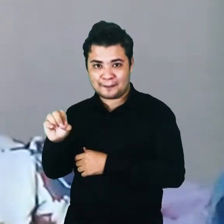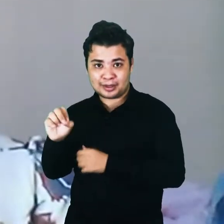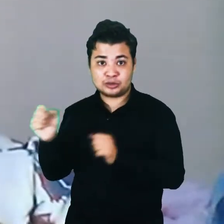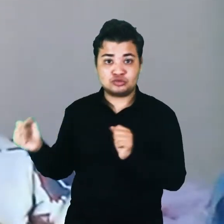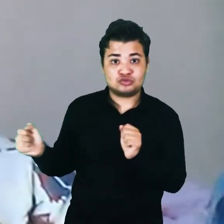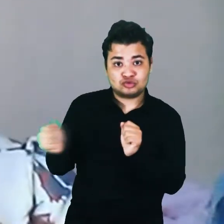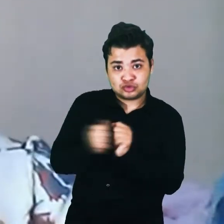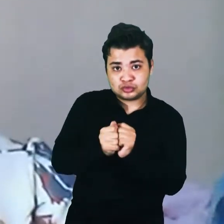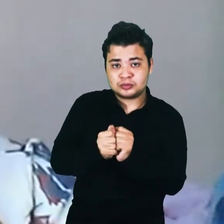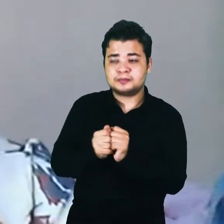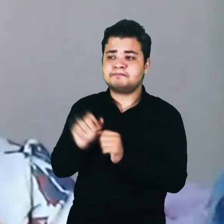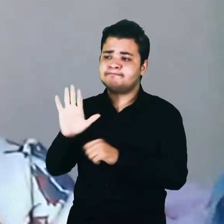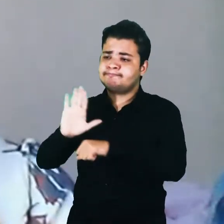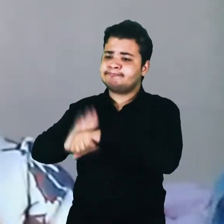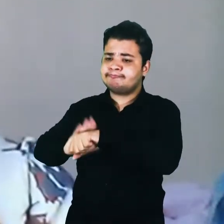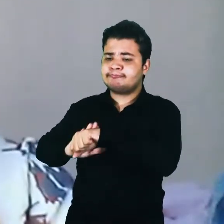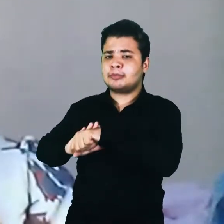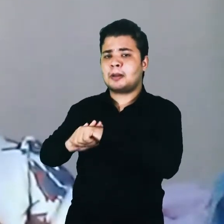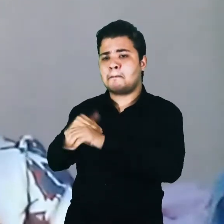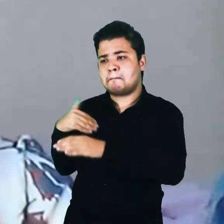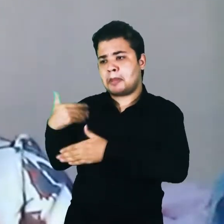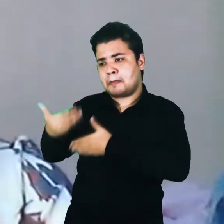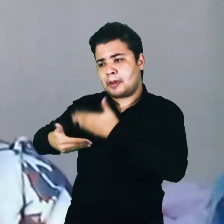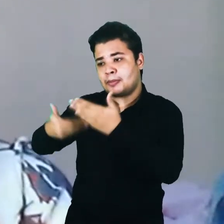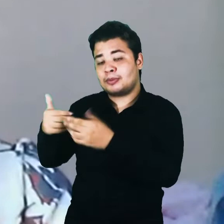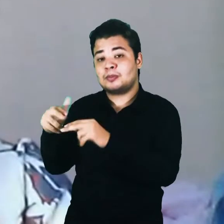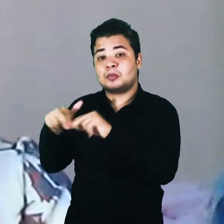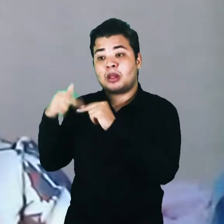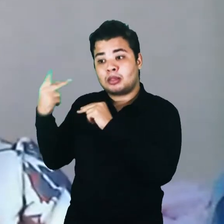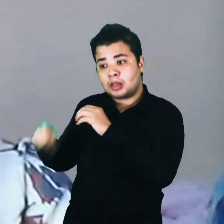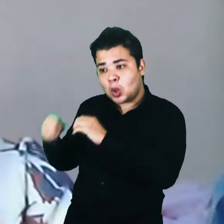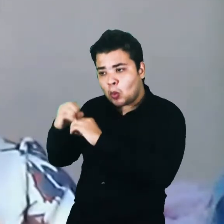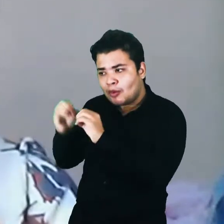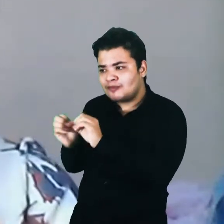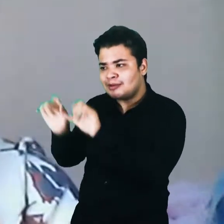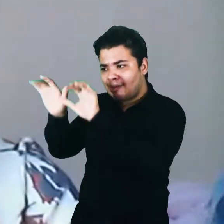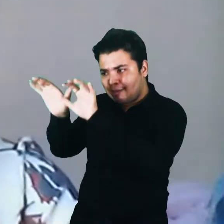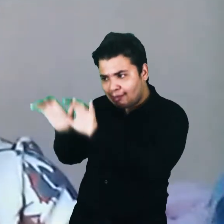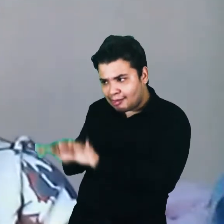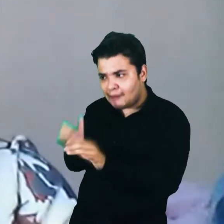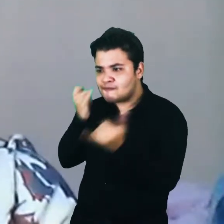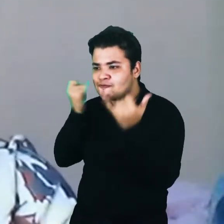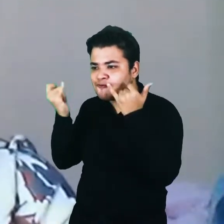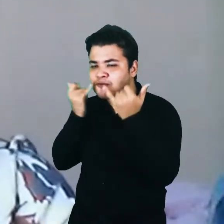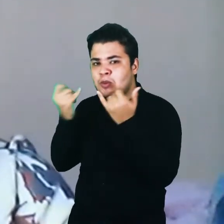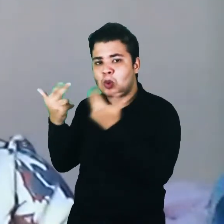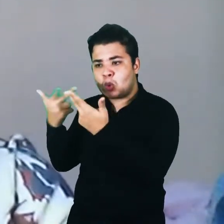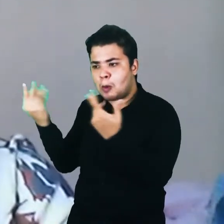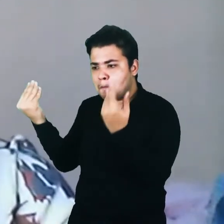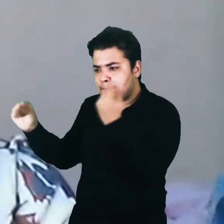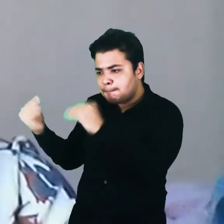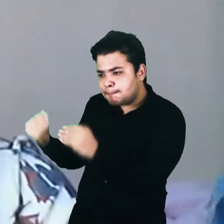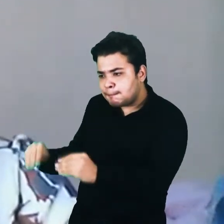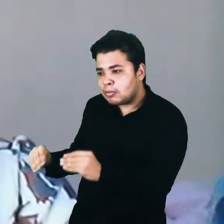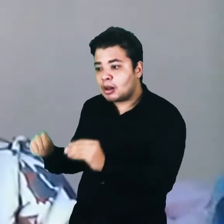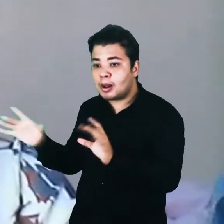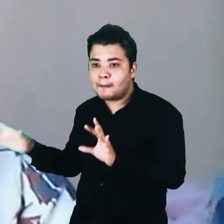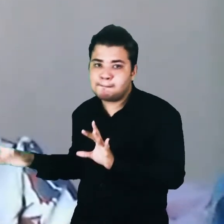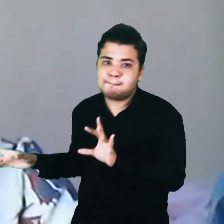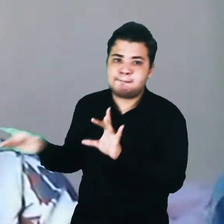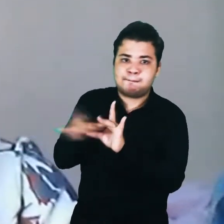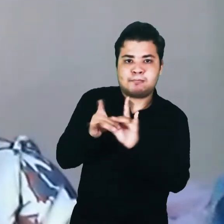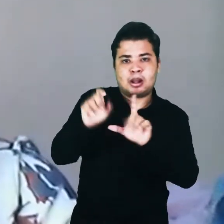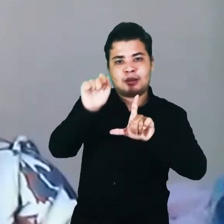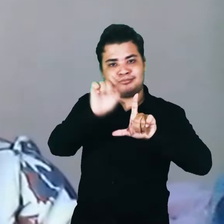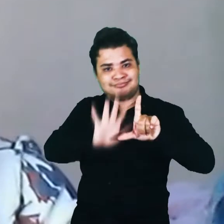nesse instituto. Levou um tempo até que o banco de dados da UFG fosse possível de ser espelhado